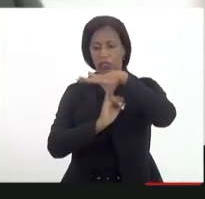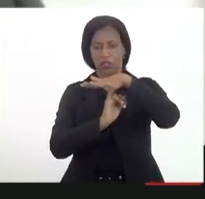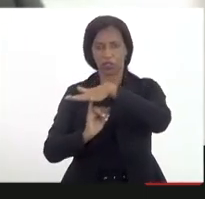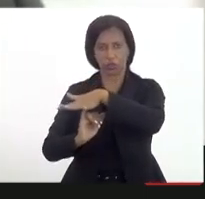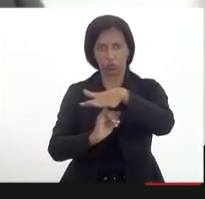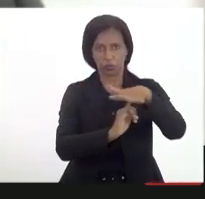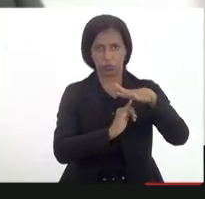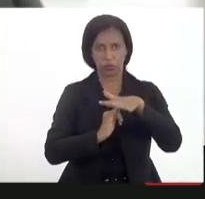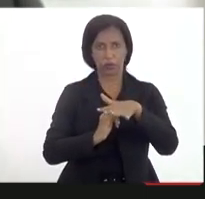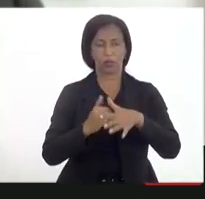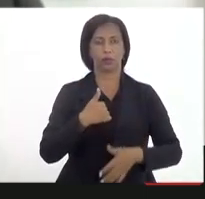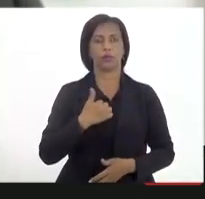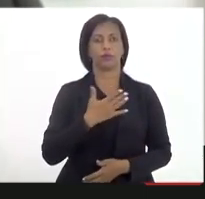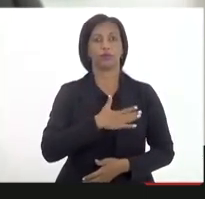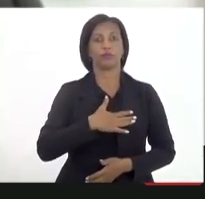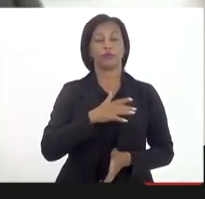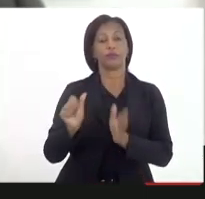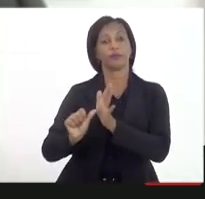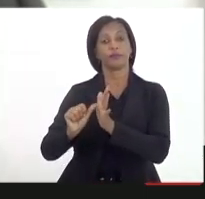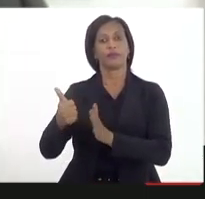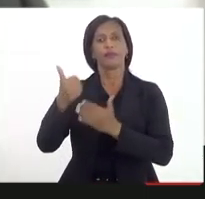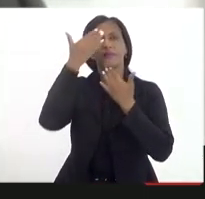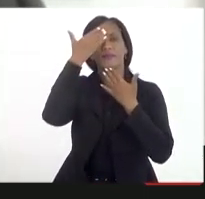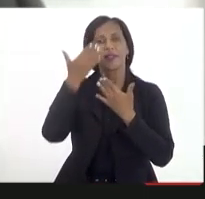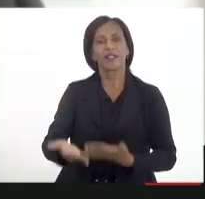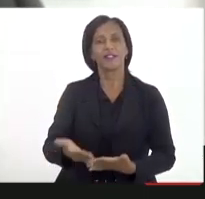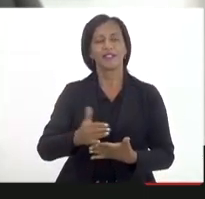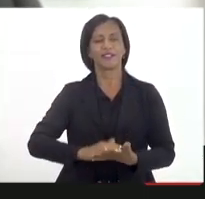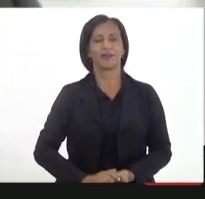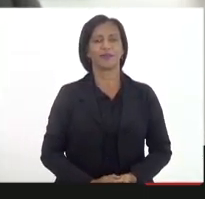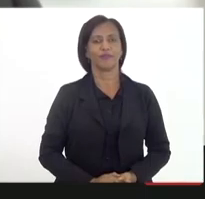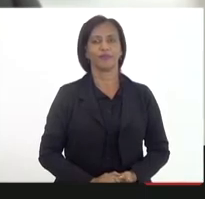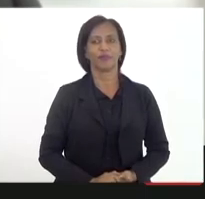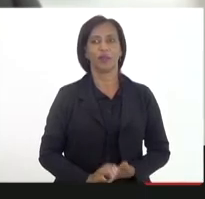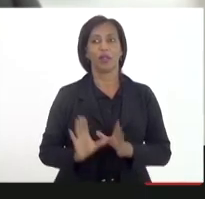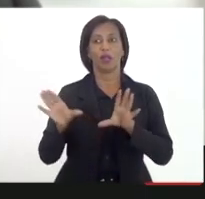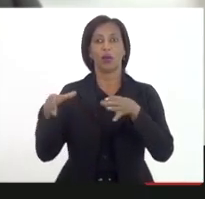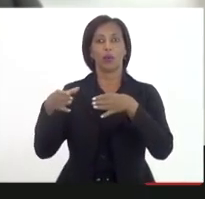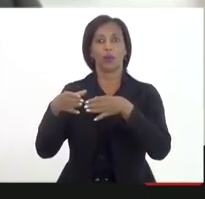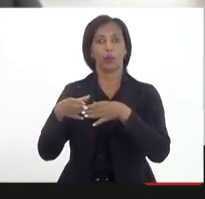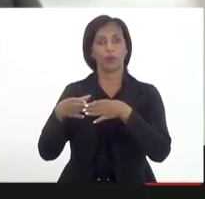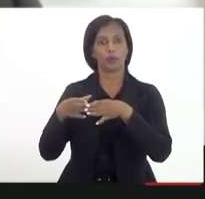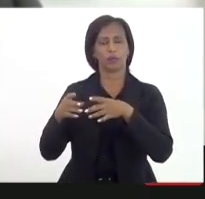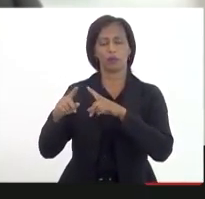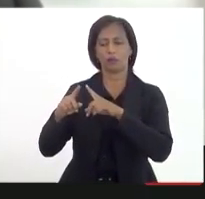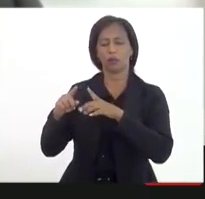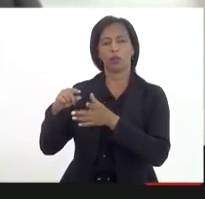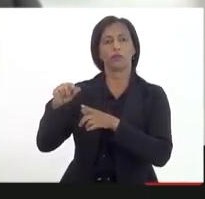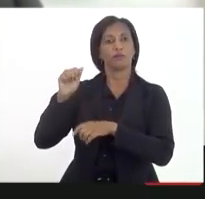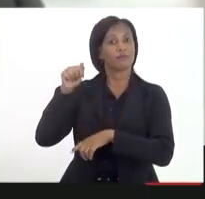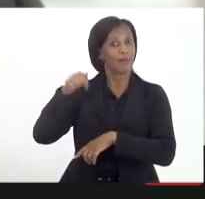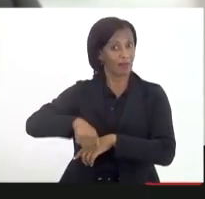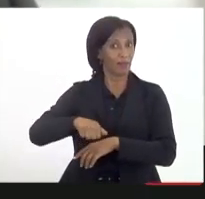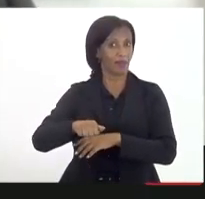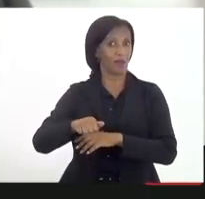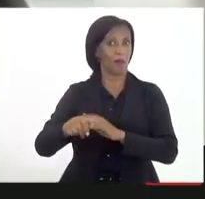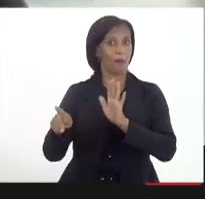É eu gostaria em primeiro lugar de agradecer a comissão de servidores públicos da Assembleia Legislativa